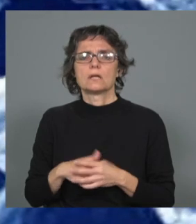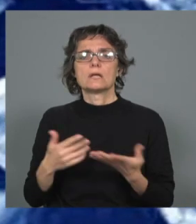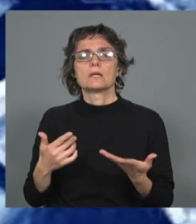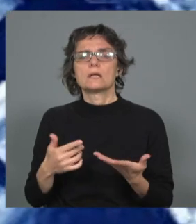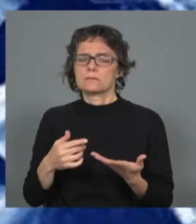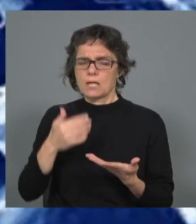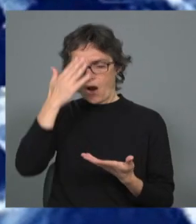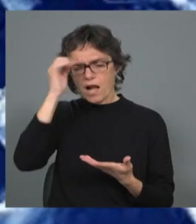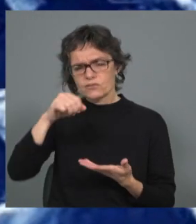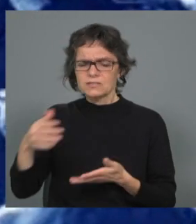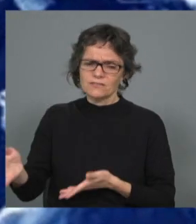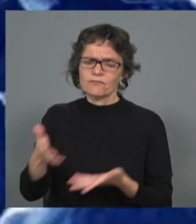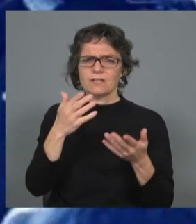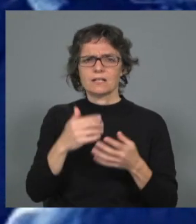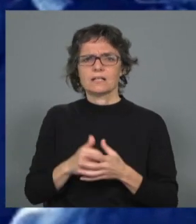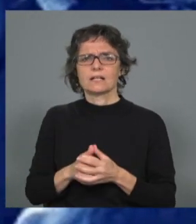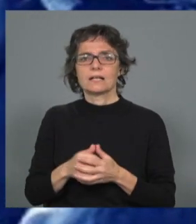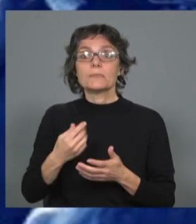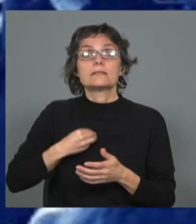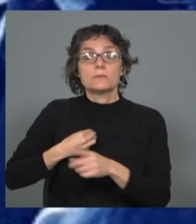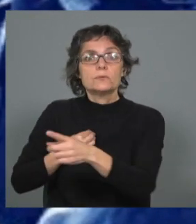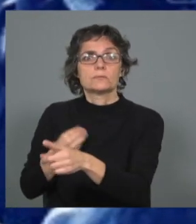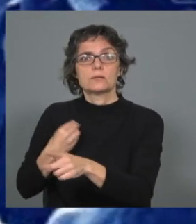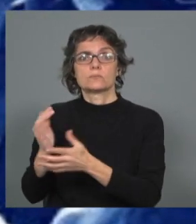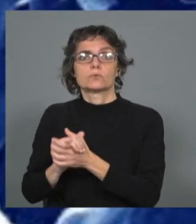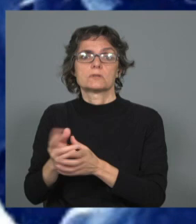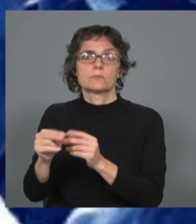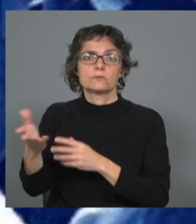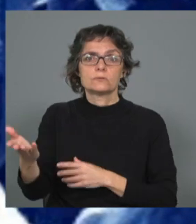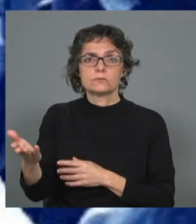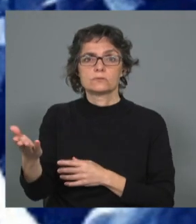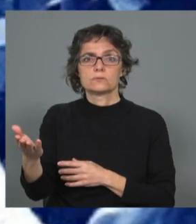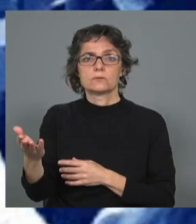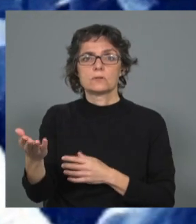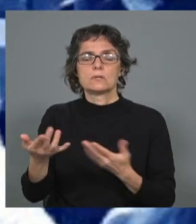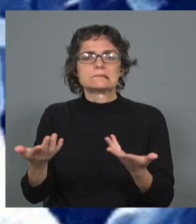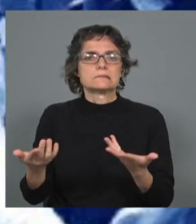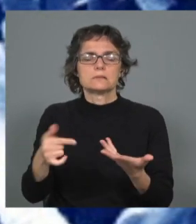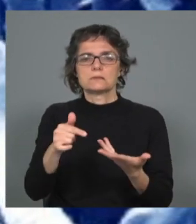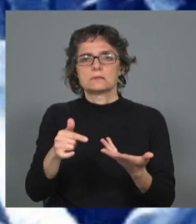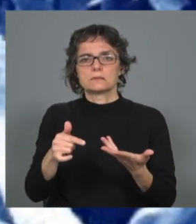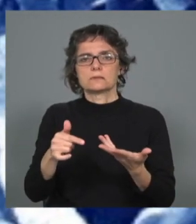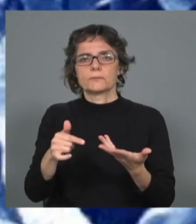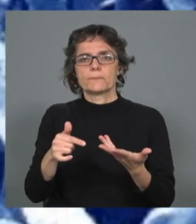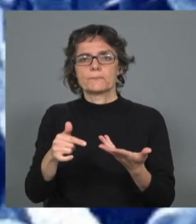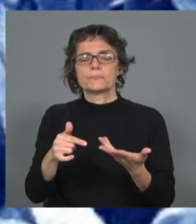certeza que está dentro, que está em igreja. E pronto, enfim, neste caso particular, porque foi uma coisa muito recente,